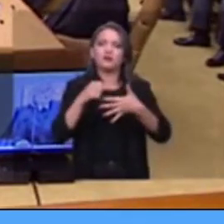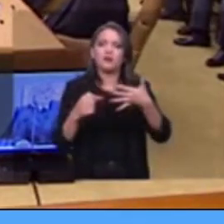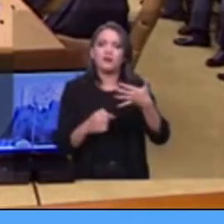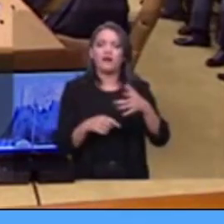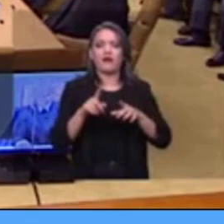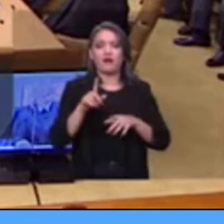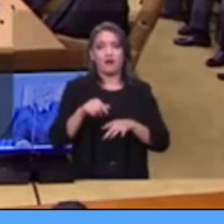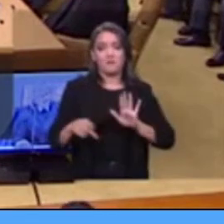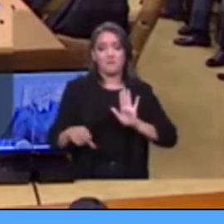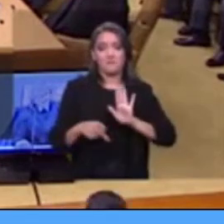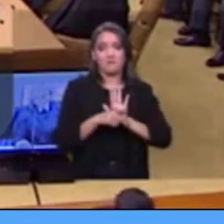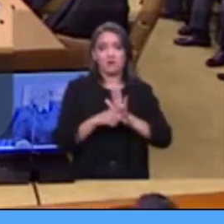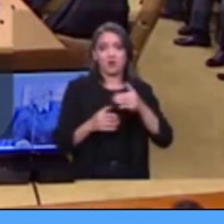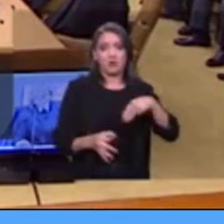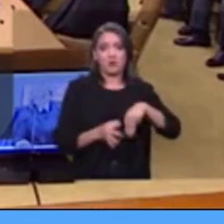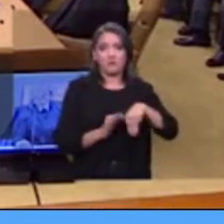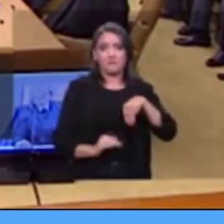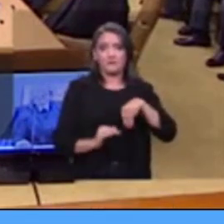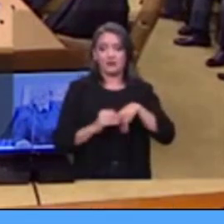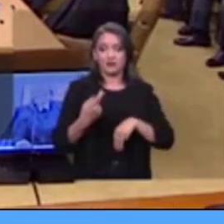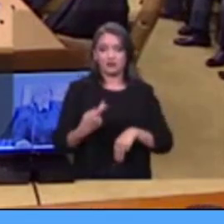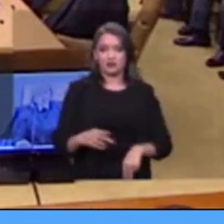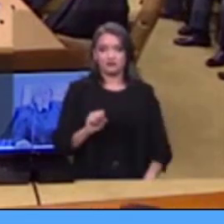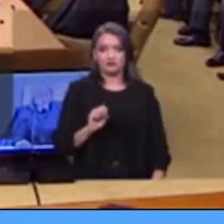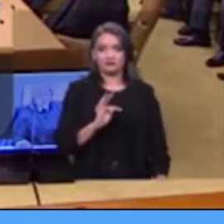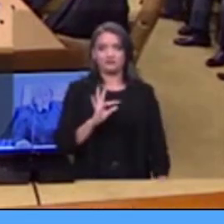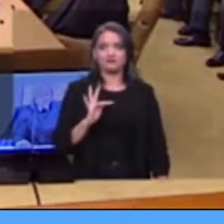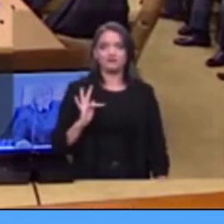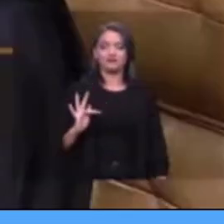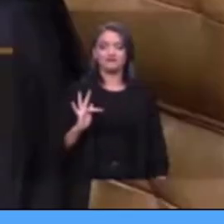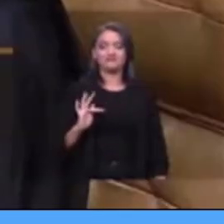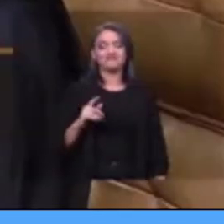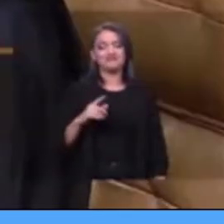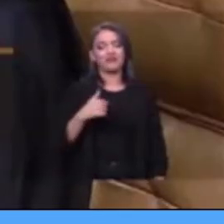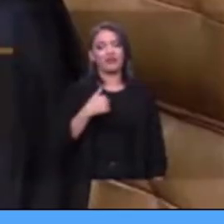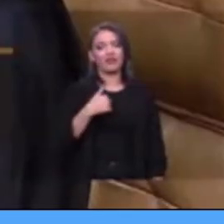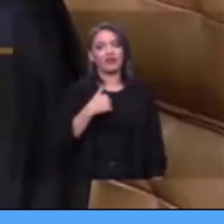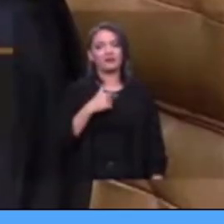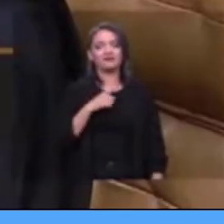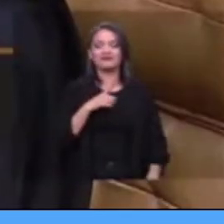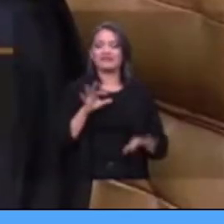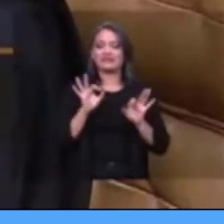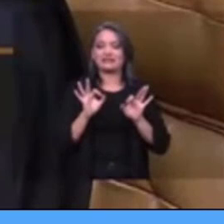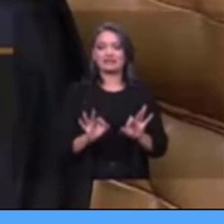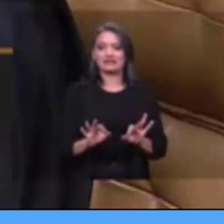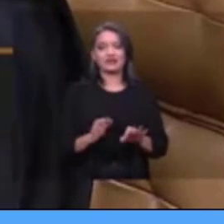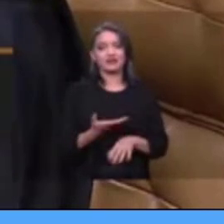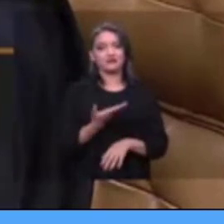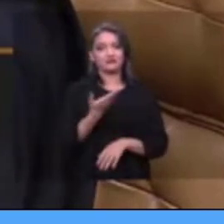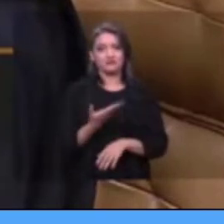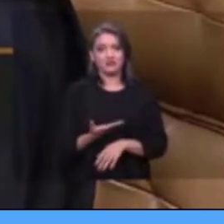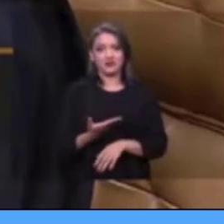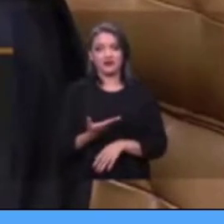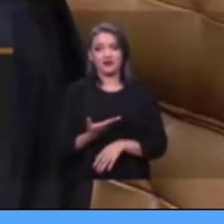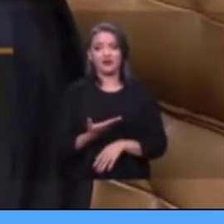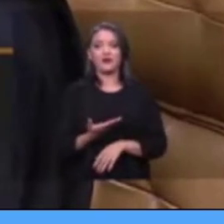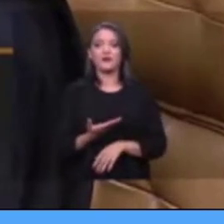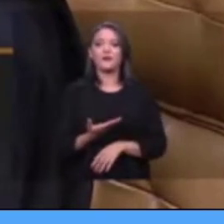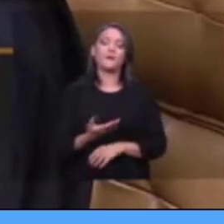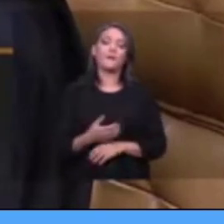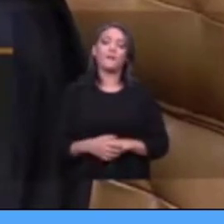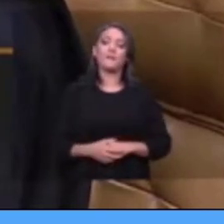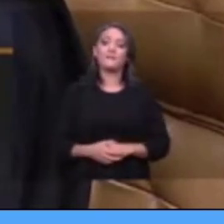ministro desta casa. Eu estou convicta de que Vossa Excelência, com a